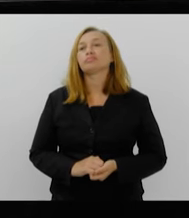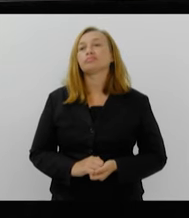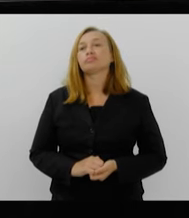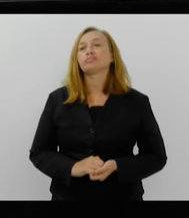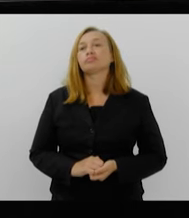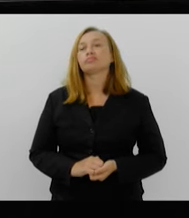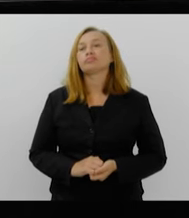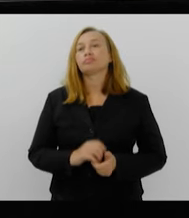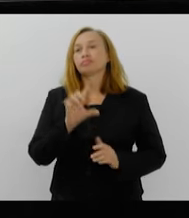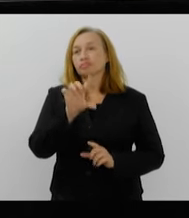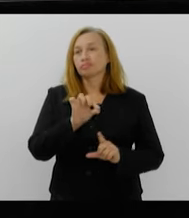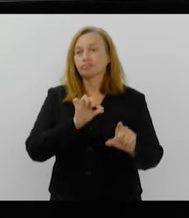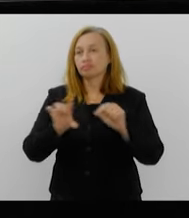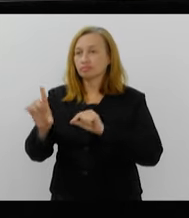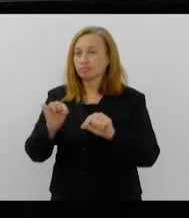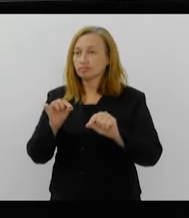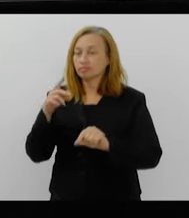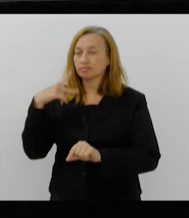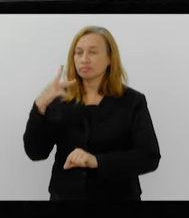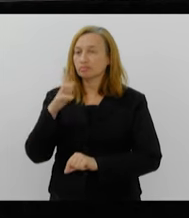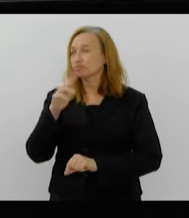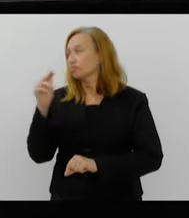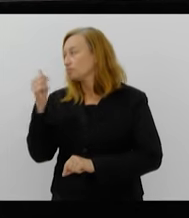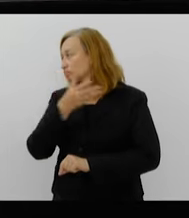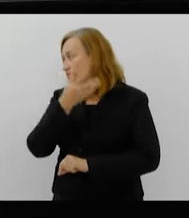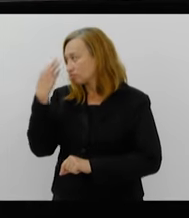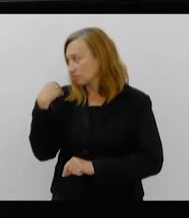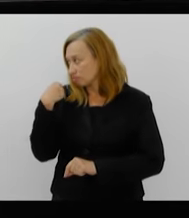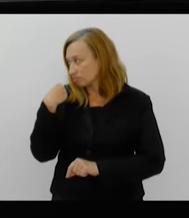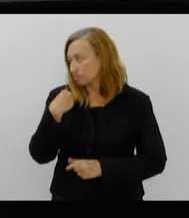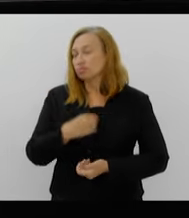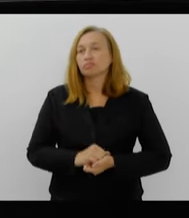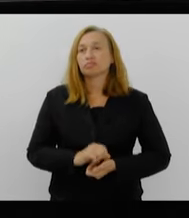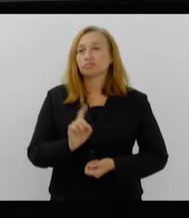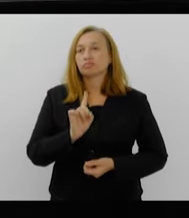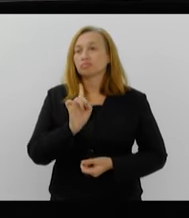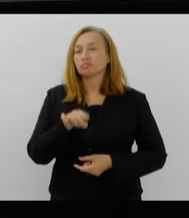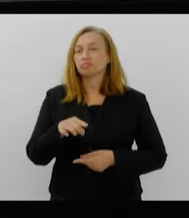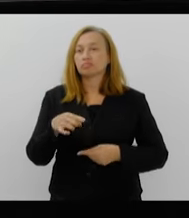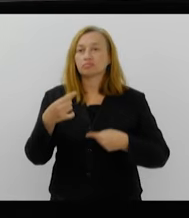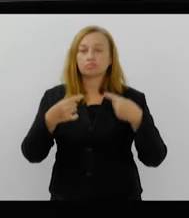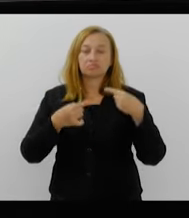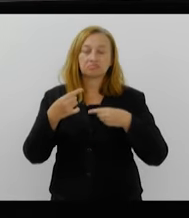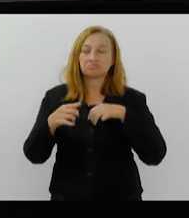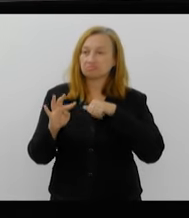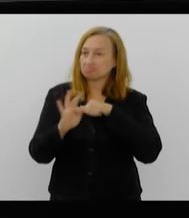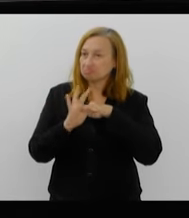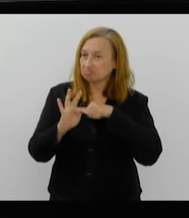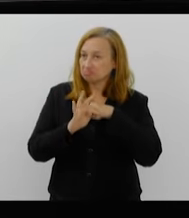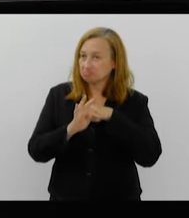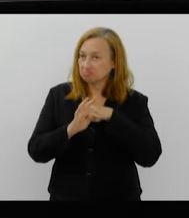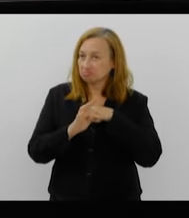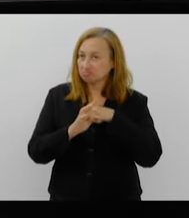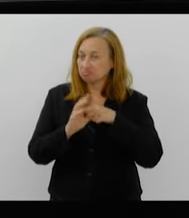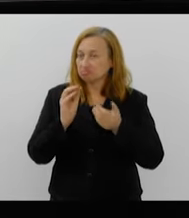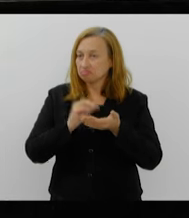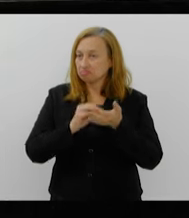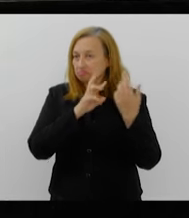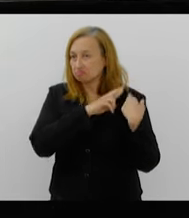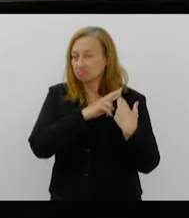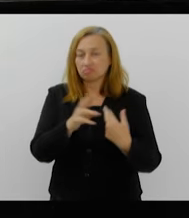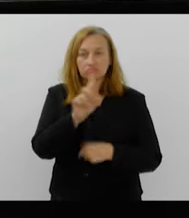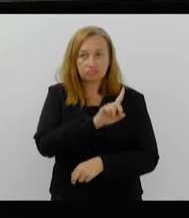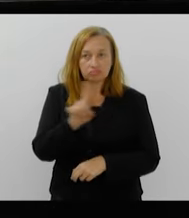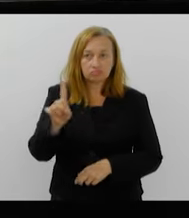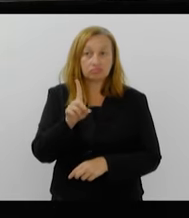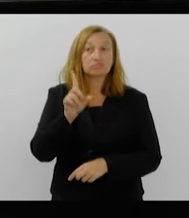uma opção política. Não podemos nunca esquecer isso. Não é de um debate técnico irresponsável. Não, é